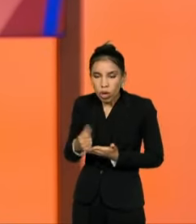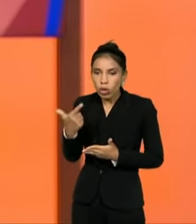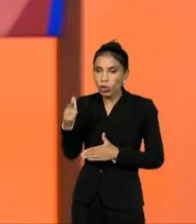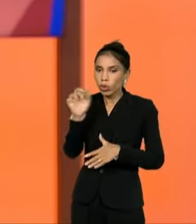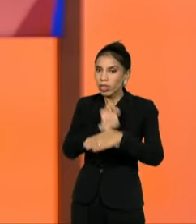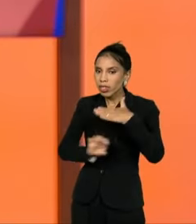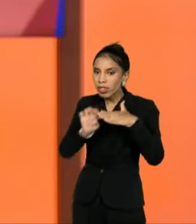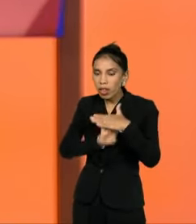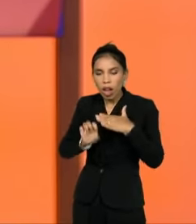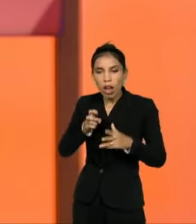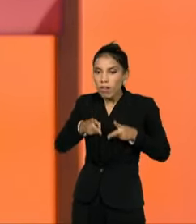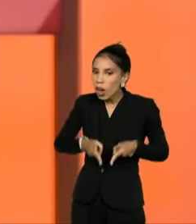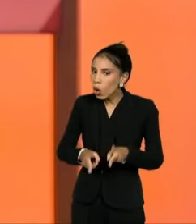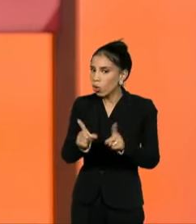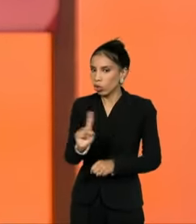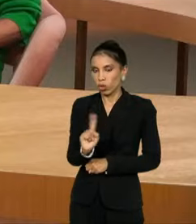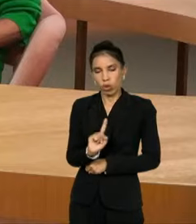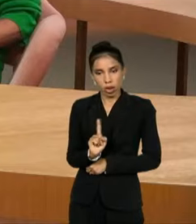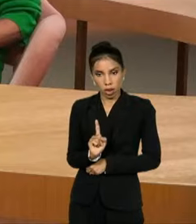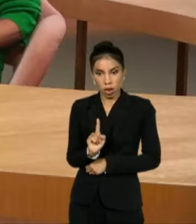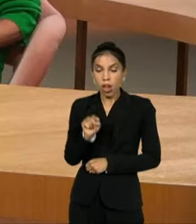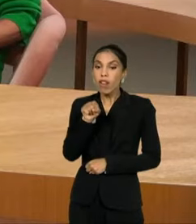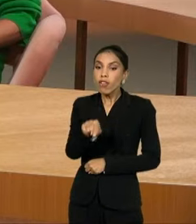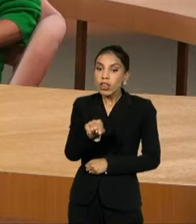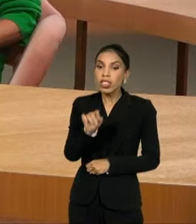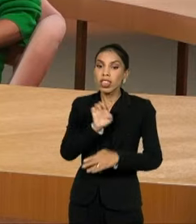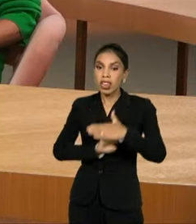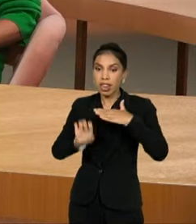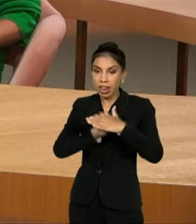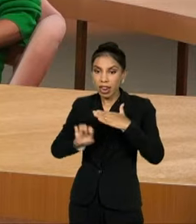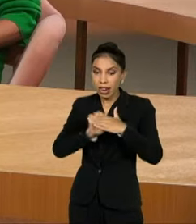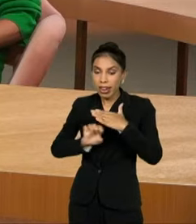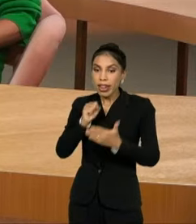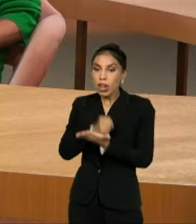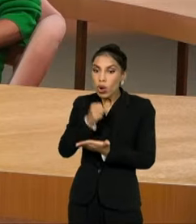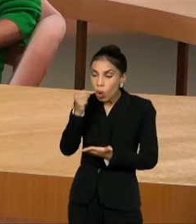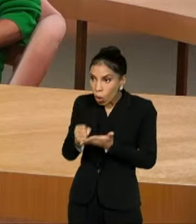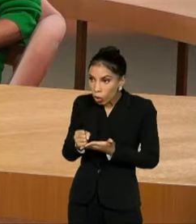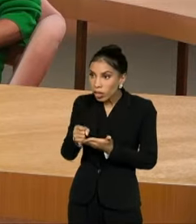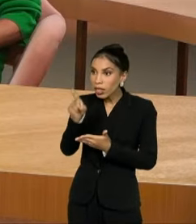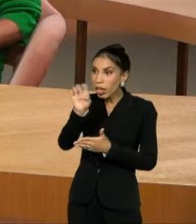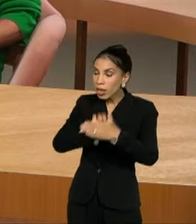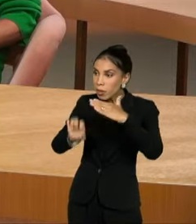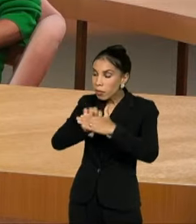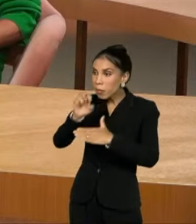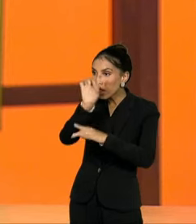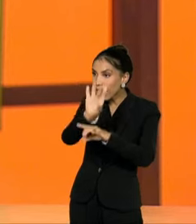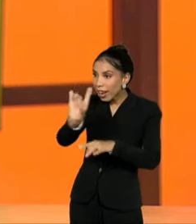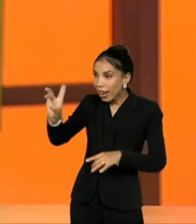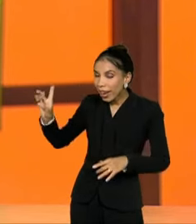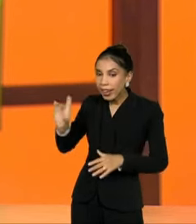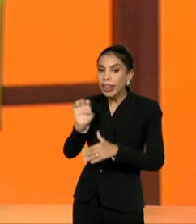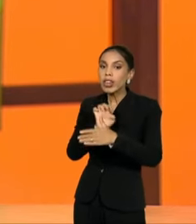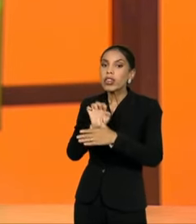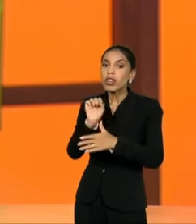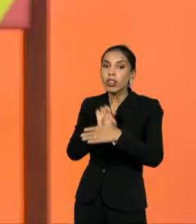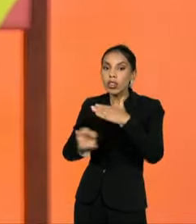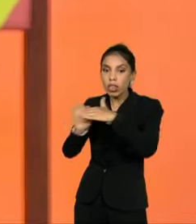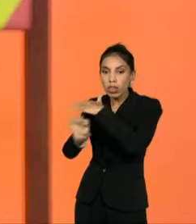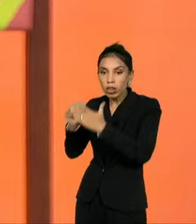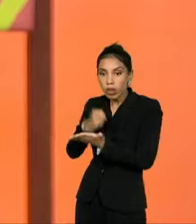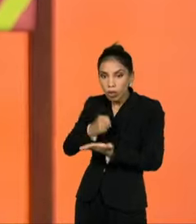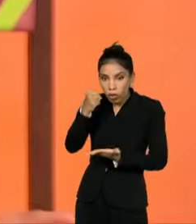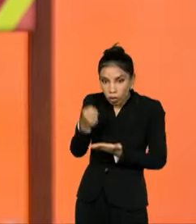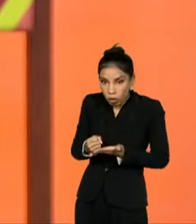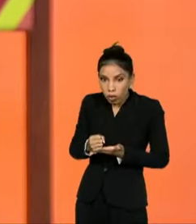empresa, isso não vai continuar assim. Vocês vão abrir uma empresa, eu vou contratar a empresa de vocês, mas vocês vão abrir uma empresa, eu vou contratar, vai ter um